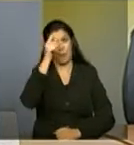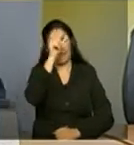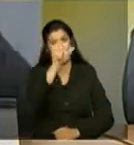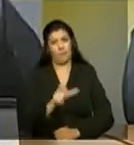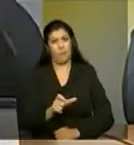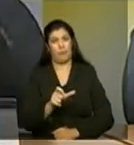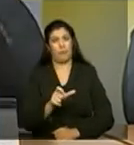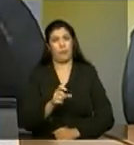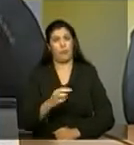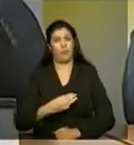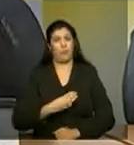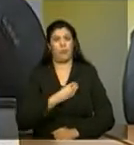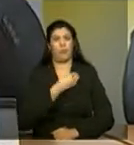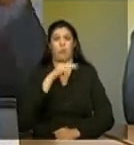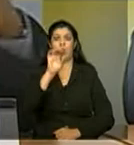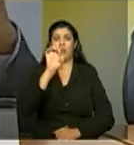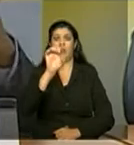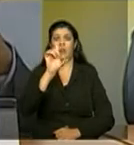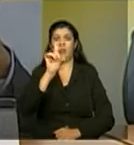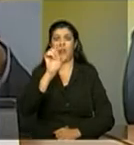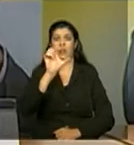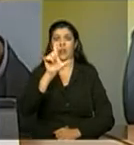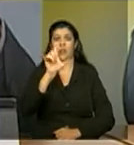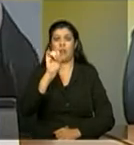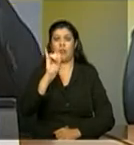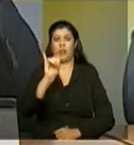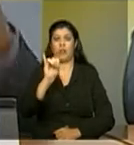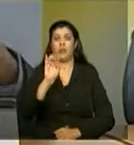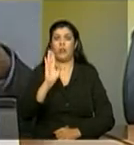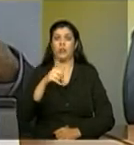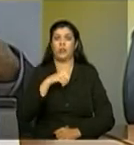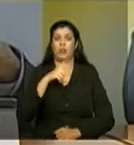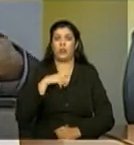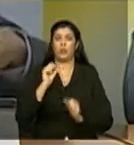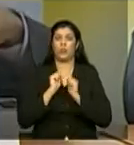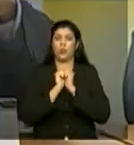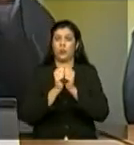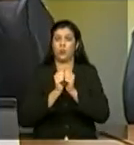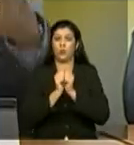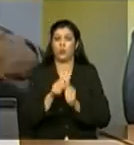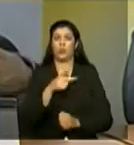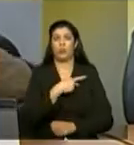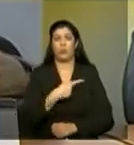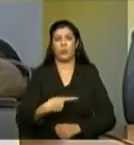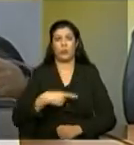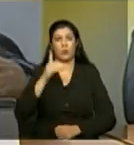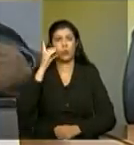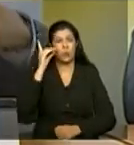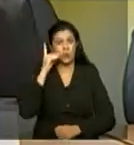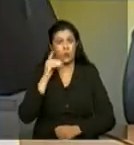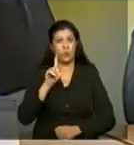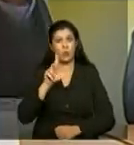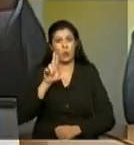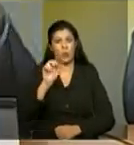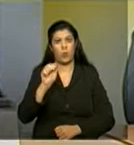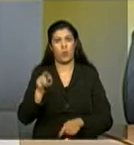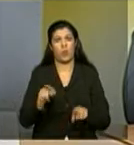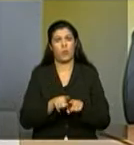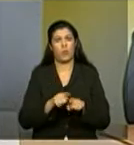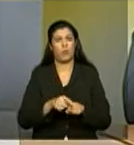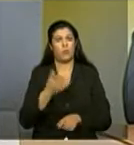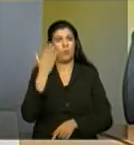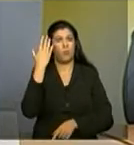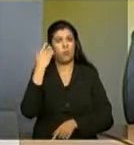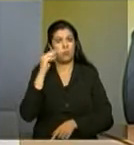junto com a presidente dilma compreendi regula com os meus concorrentes bichos no dia em